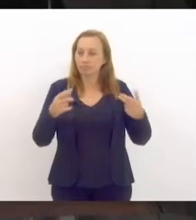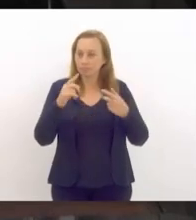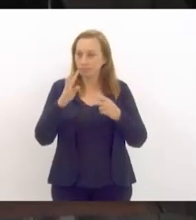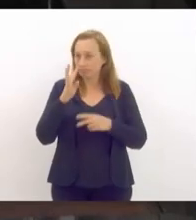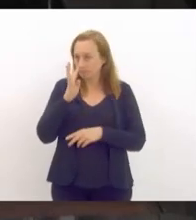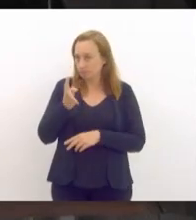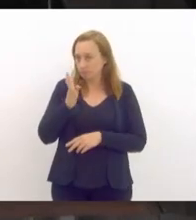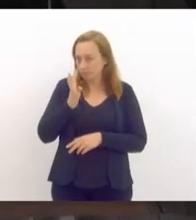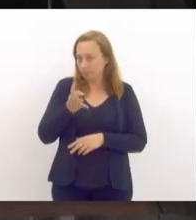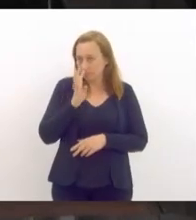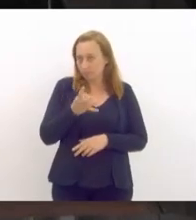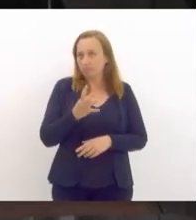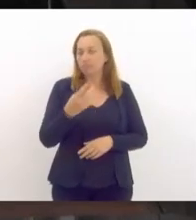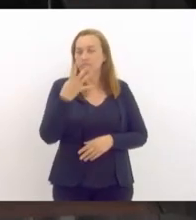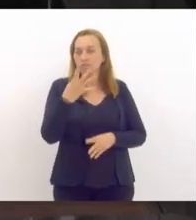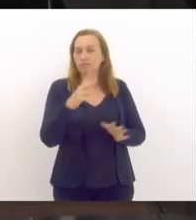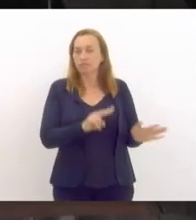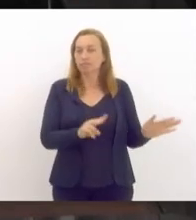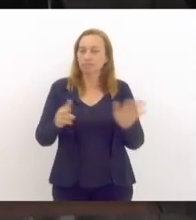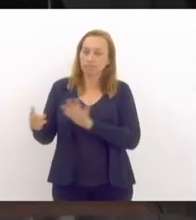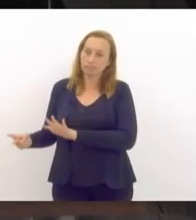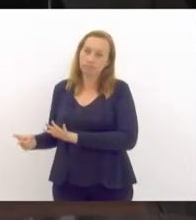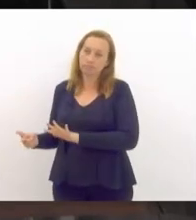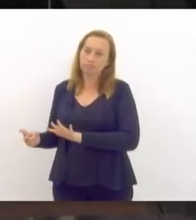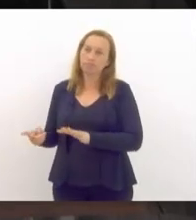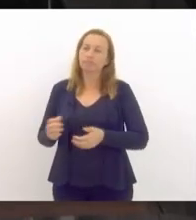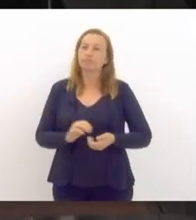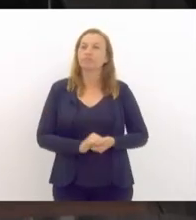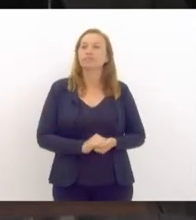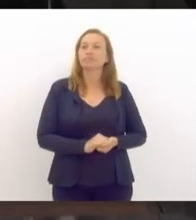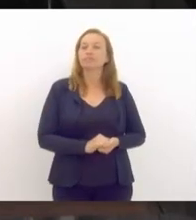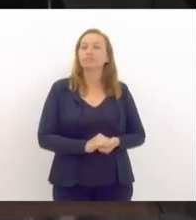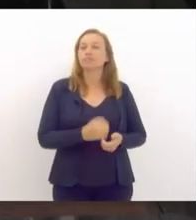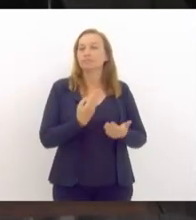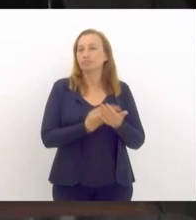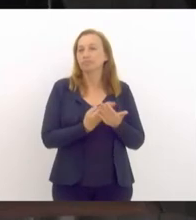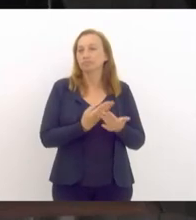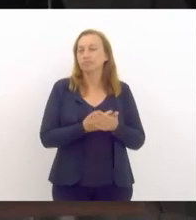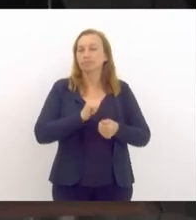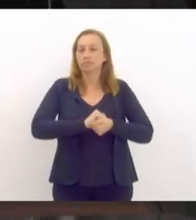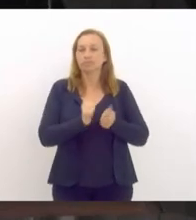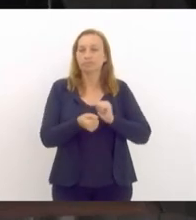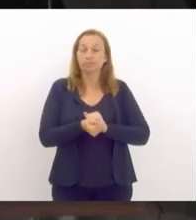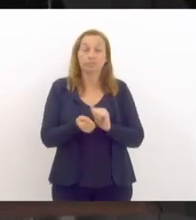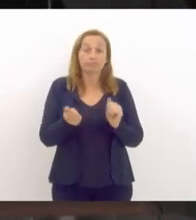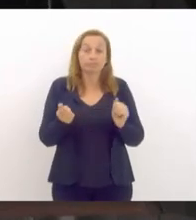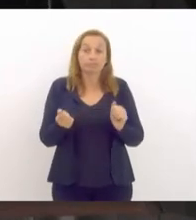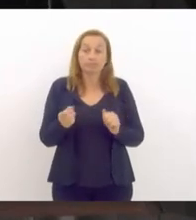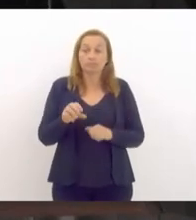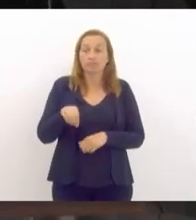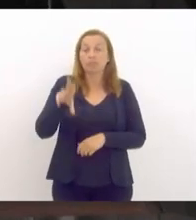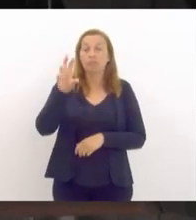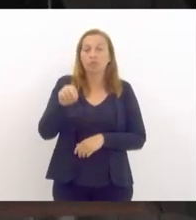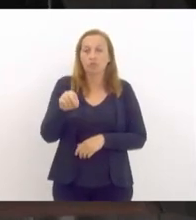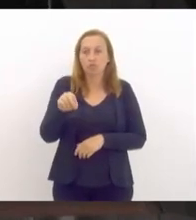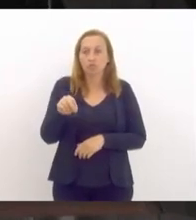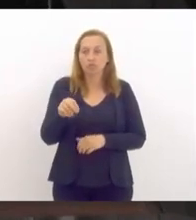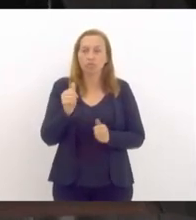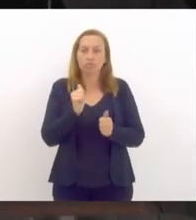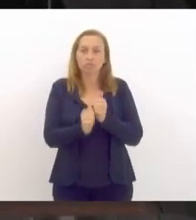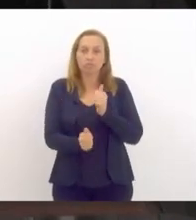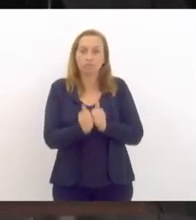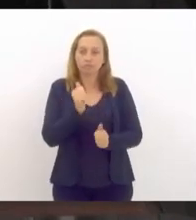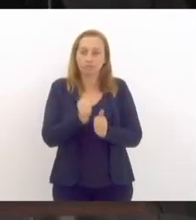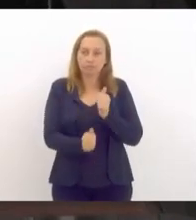quatro semanas de aula e adaptação é ovo né é arroz